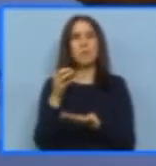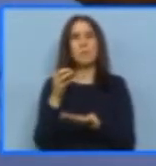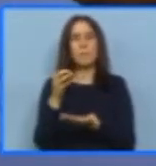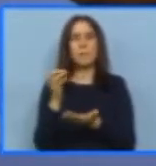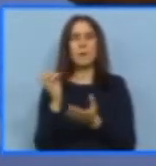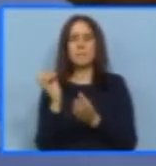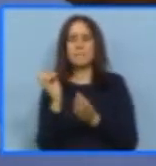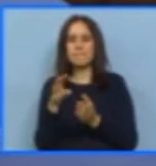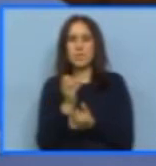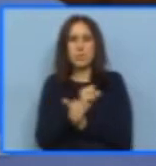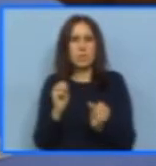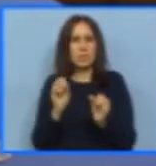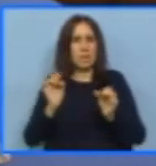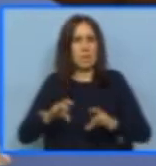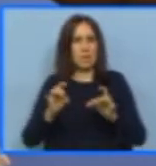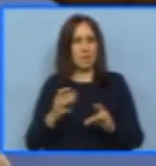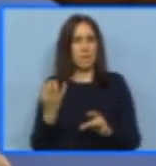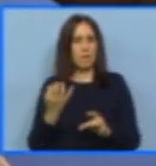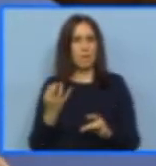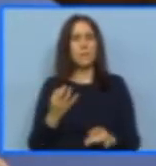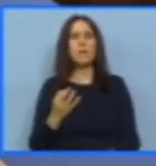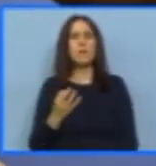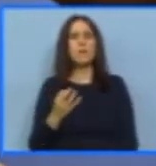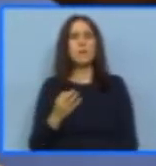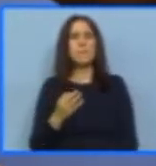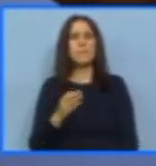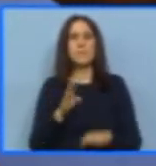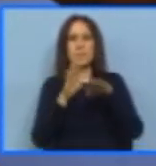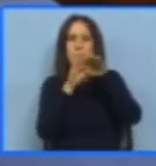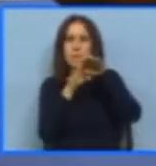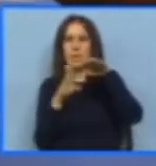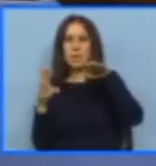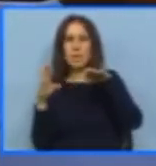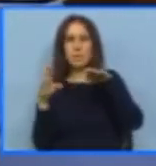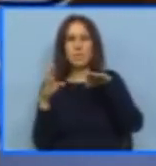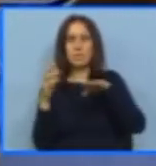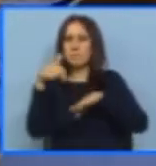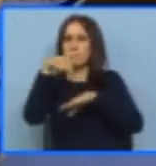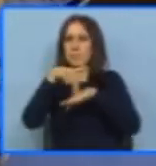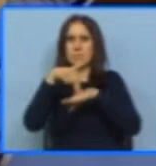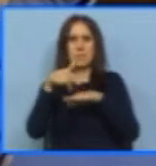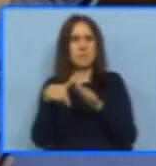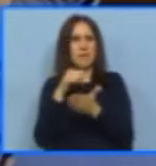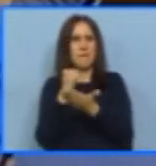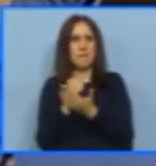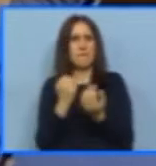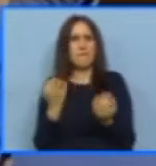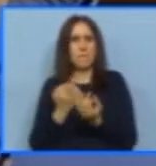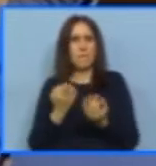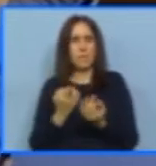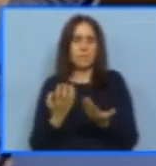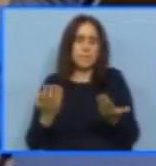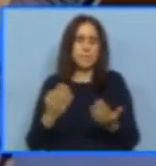introduzido qualquer engenho explosivo. Nos telhados, praticamente uma presença permanente também